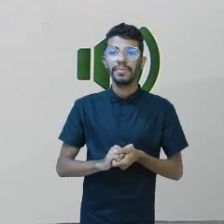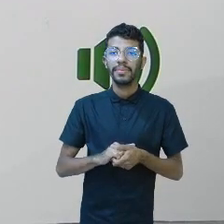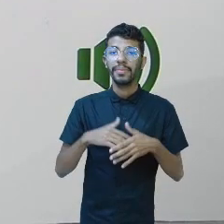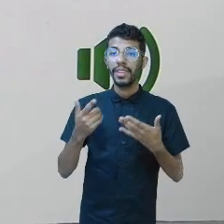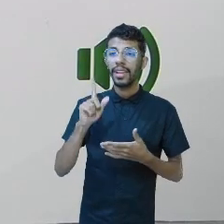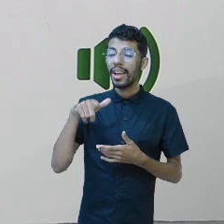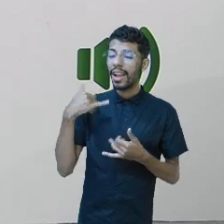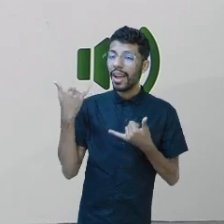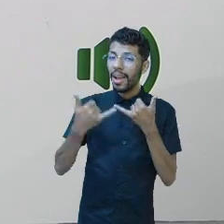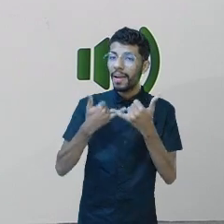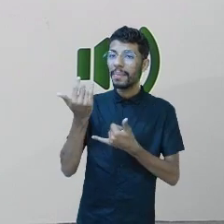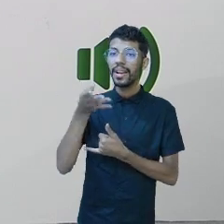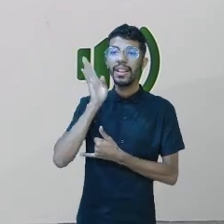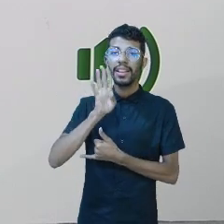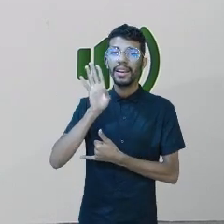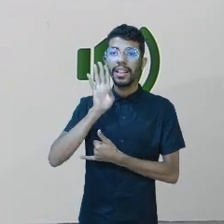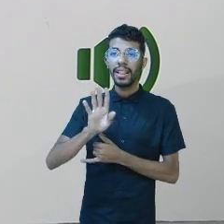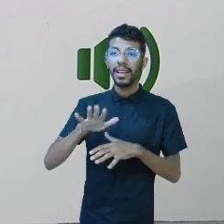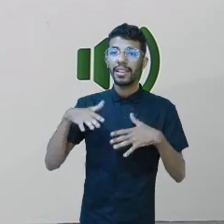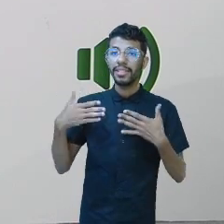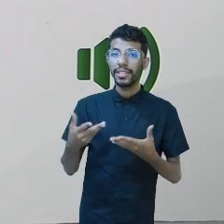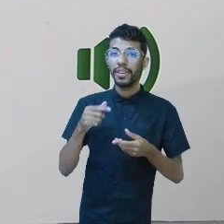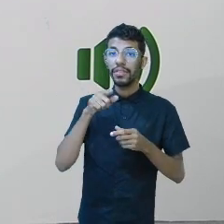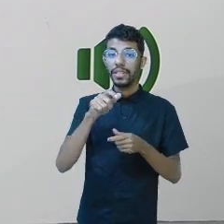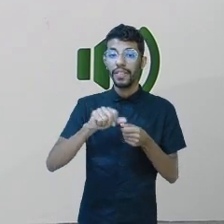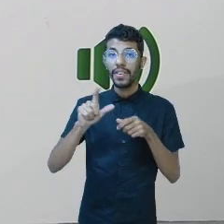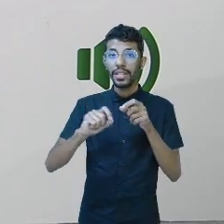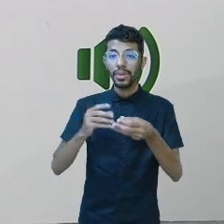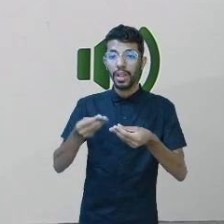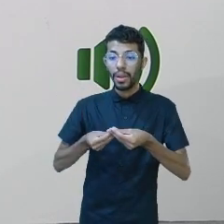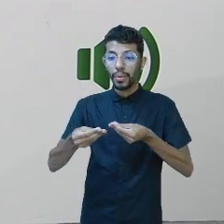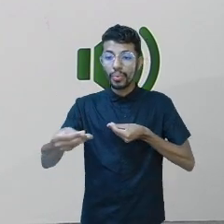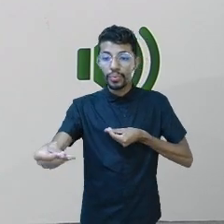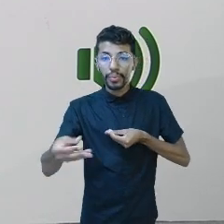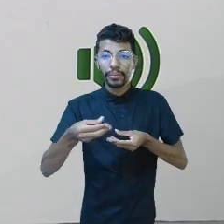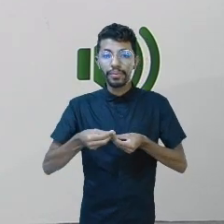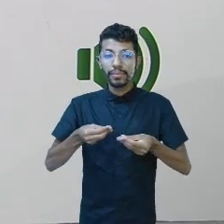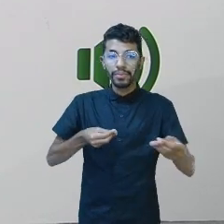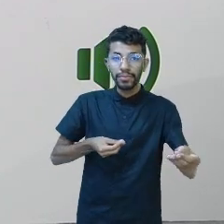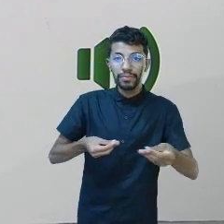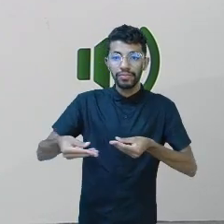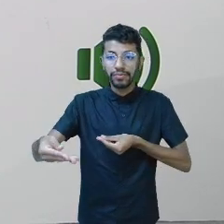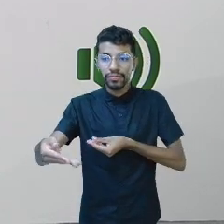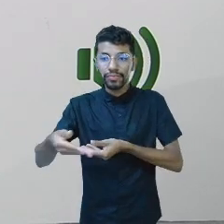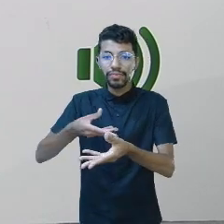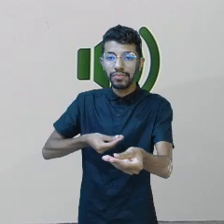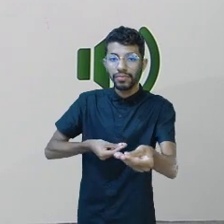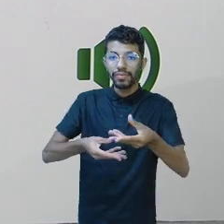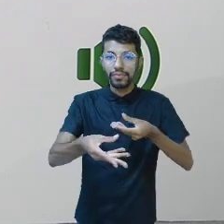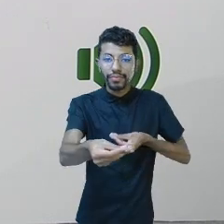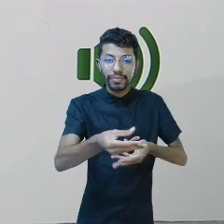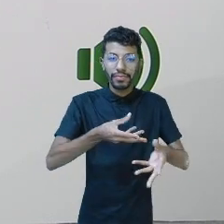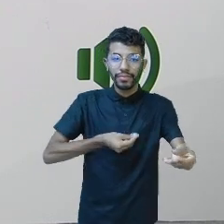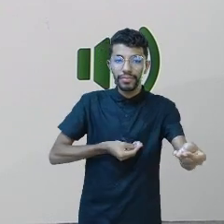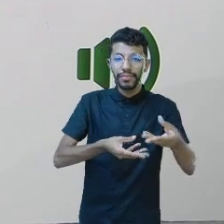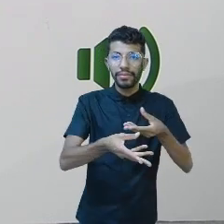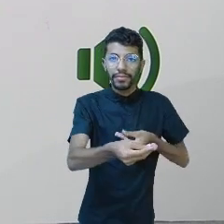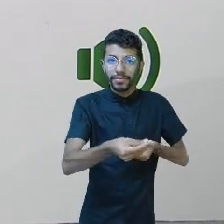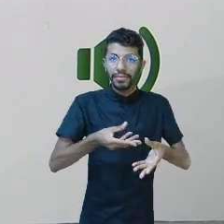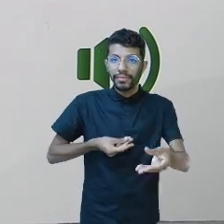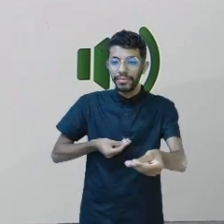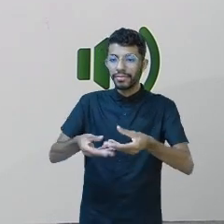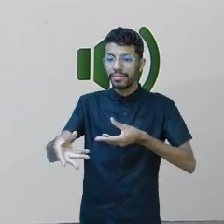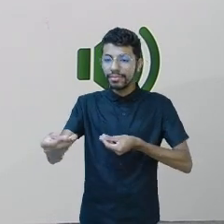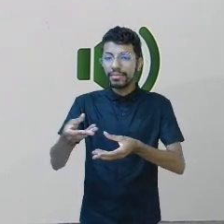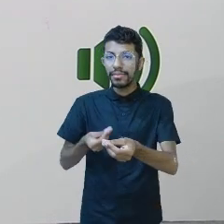brincadeira muito legal. E você vai passando de um para outro, um colega, né, na hora da brincadeira, vai passando. Aí cada um tem o